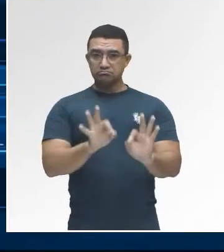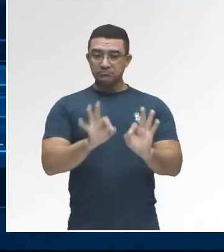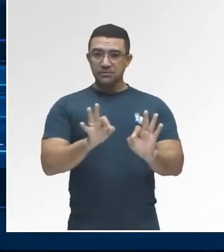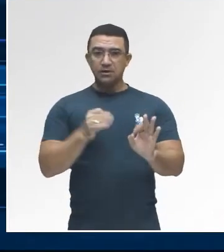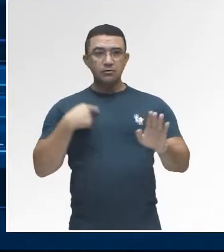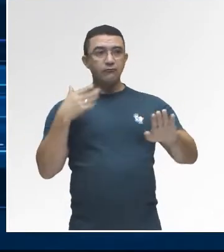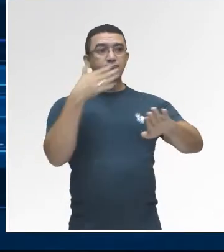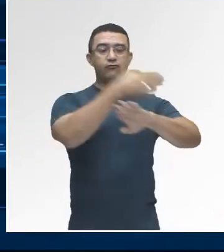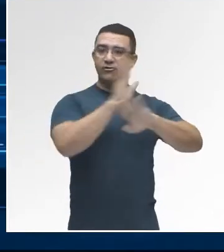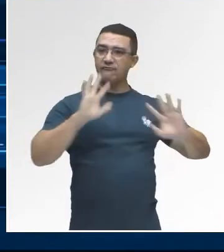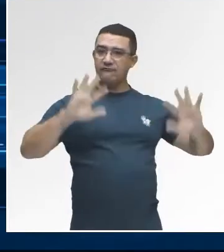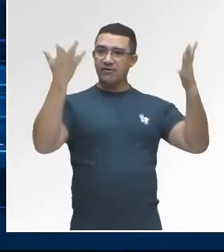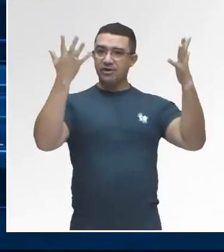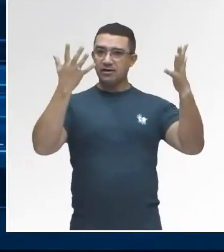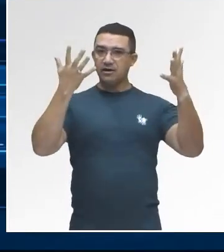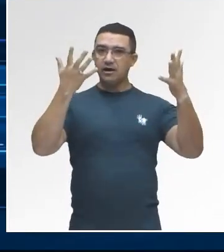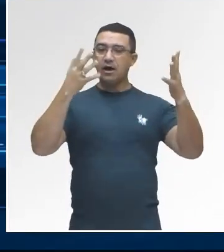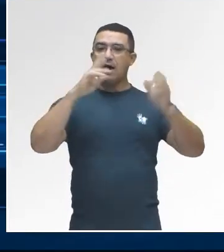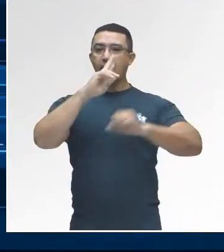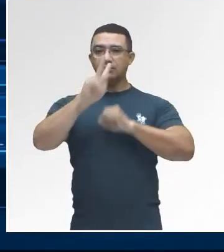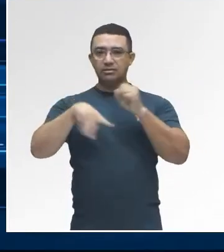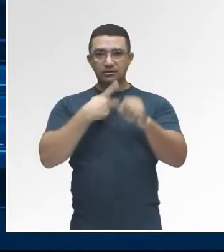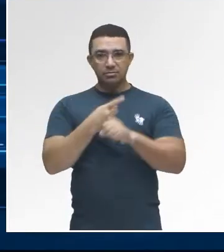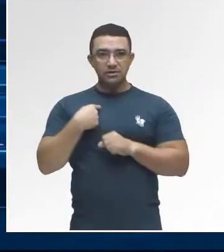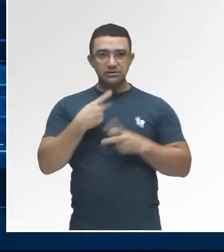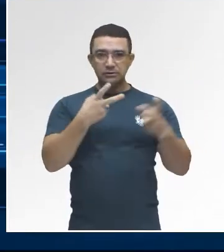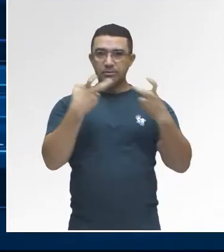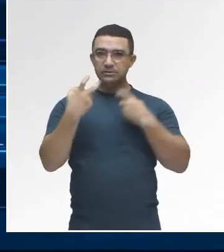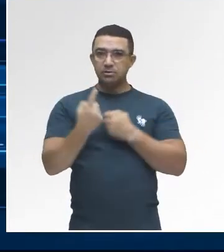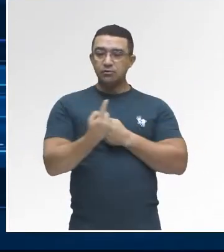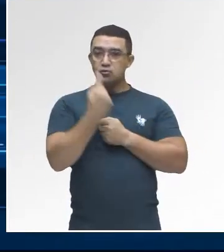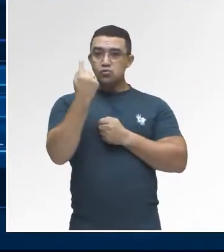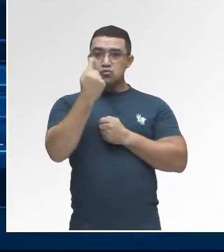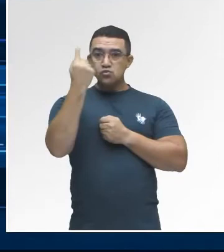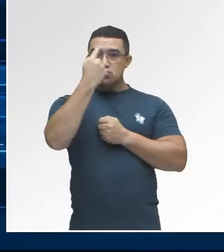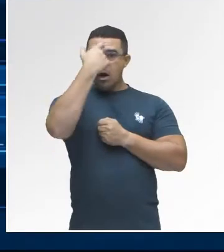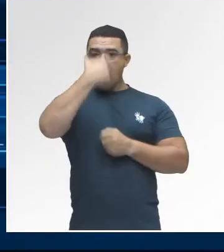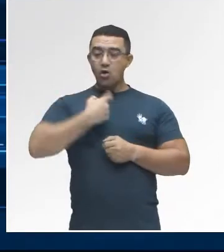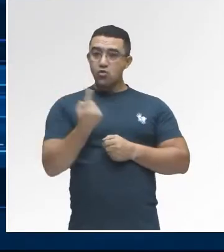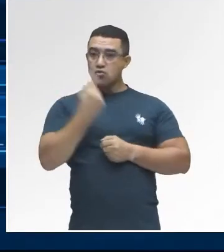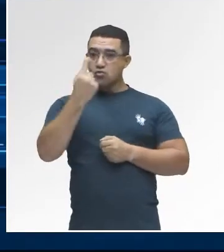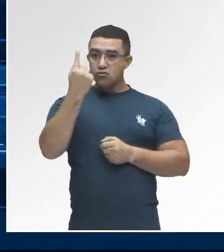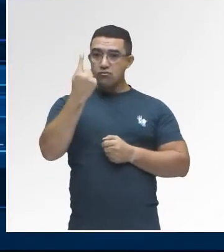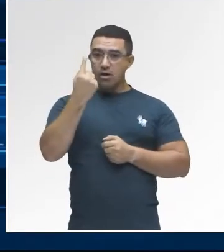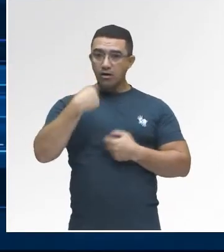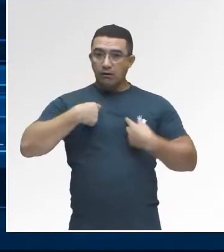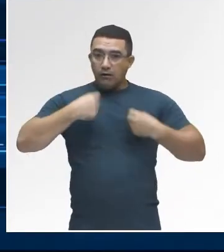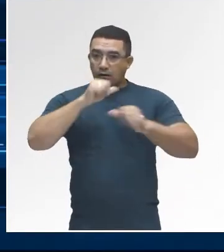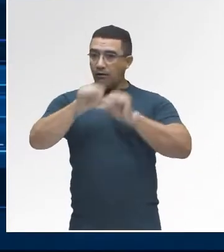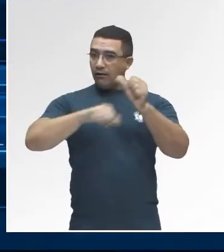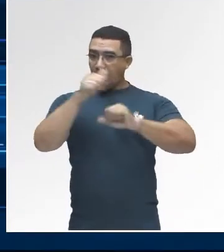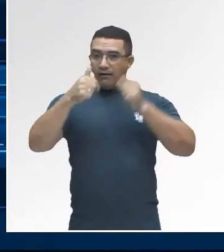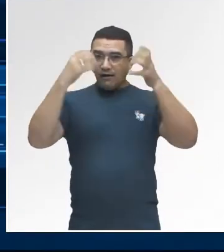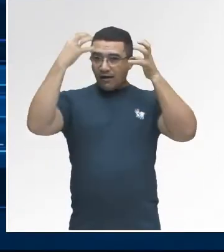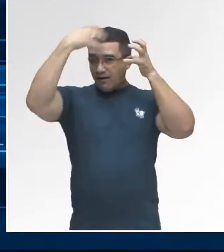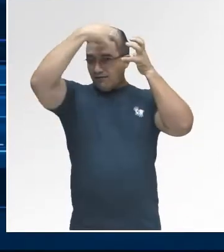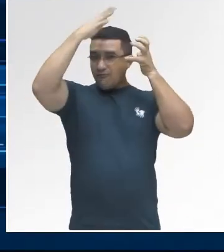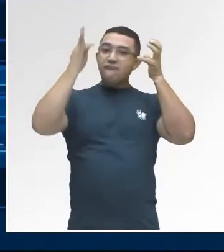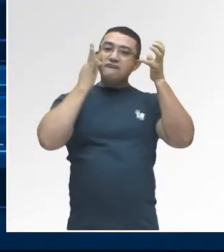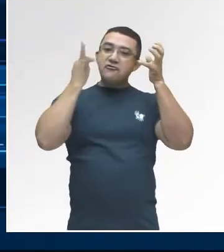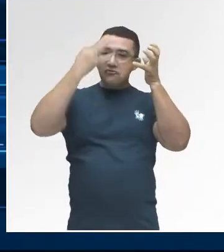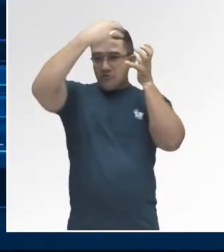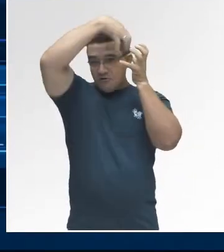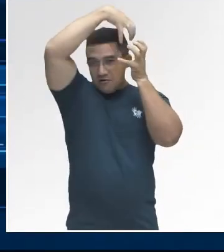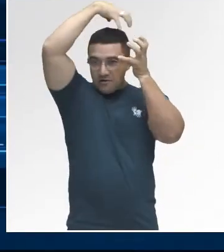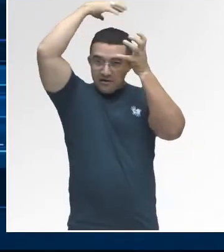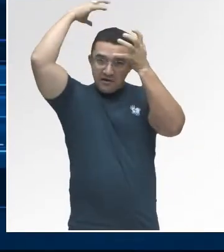festa. Foi quando eu percebi que a única fantasiada era eu. Meu Deus. E aí, o que aconteceu depois? Então, assim,